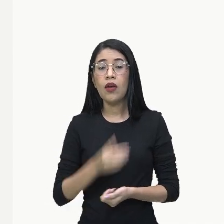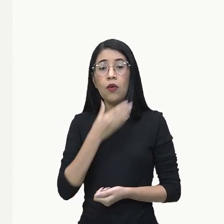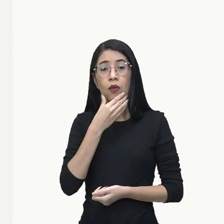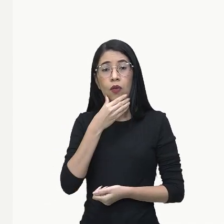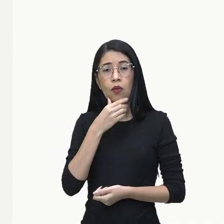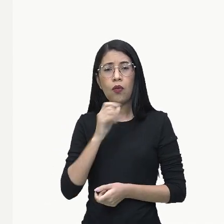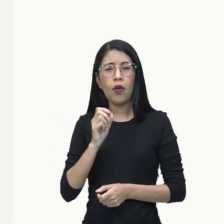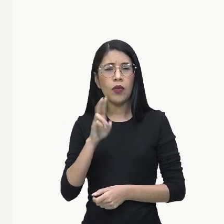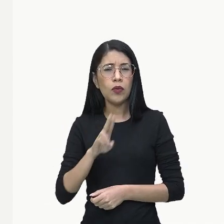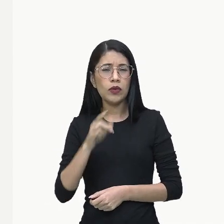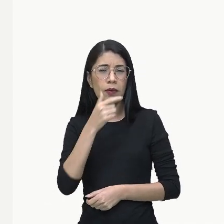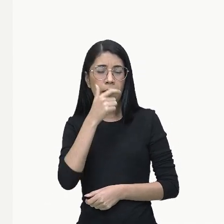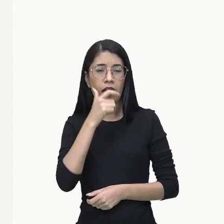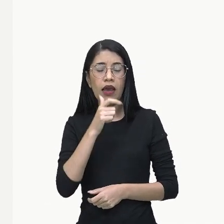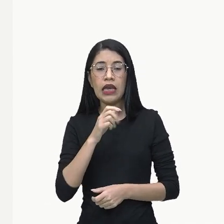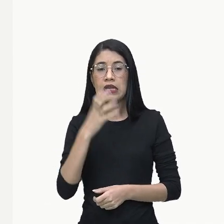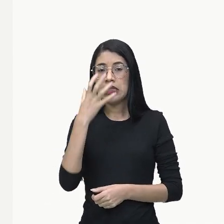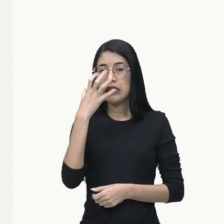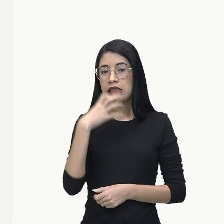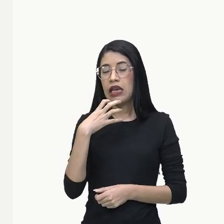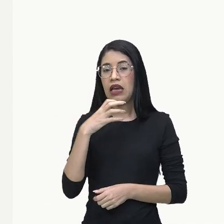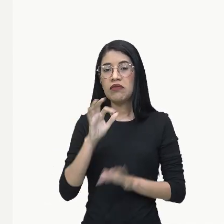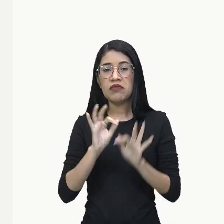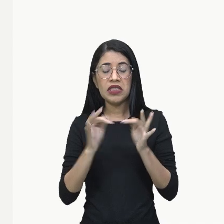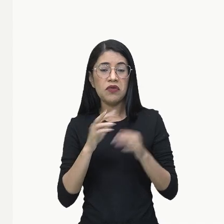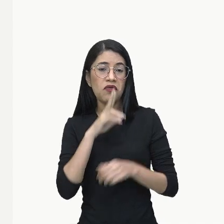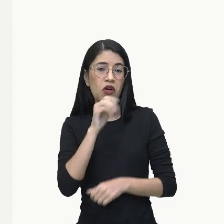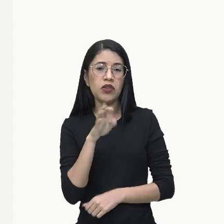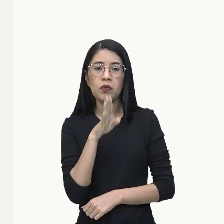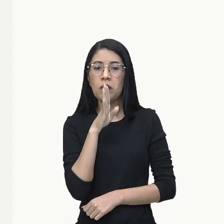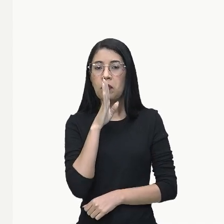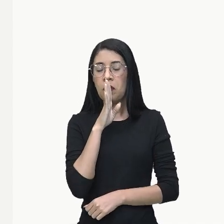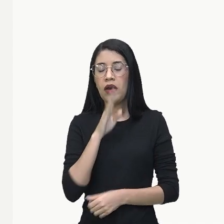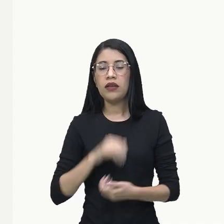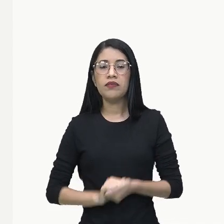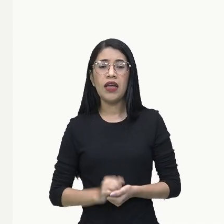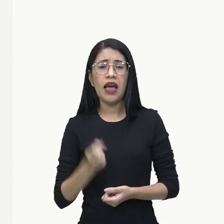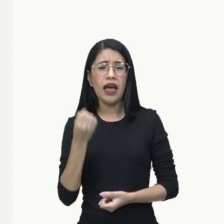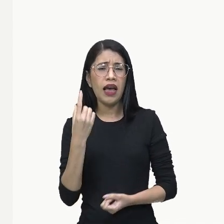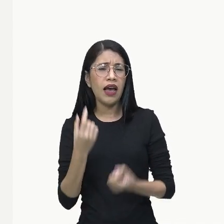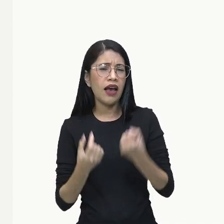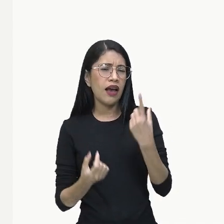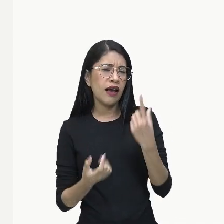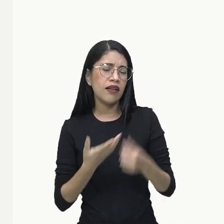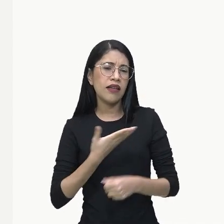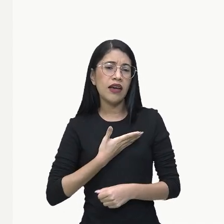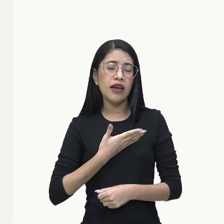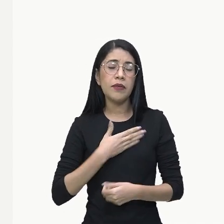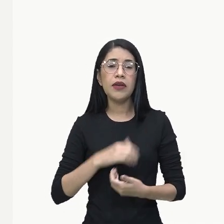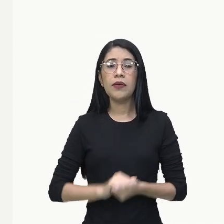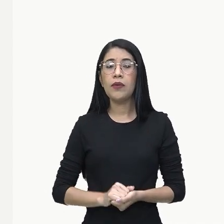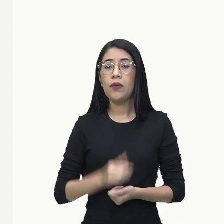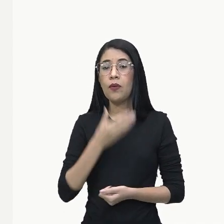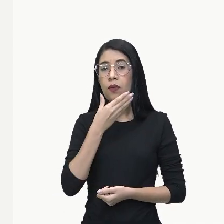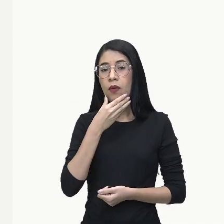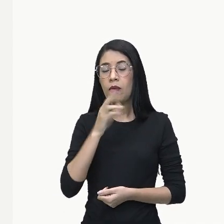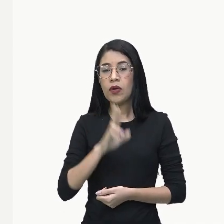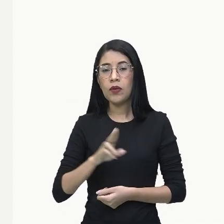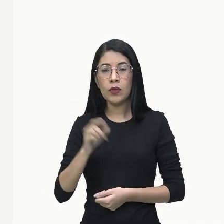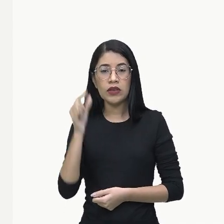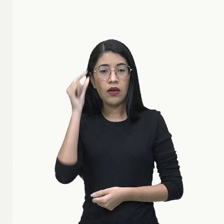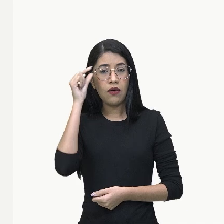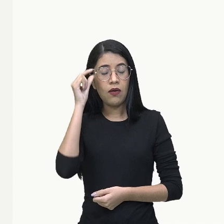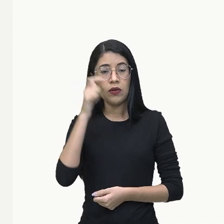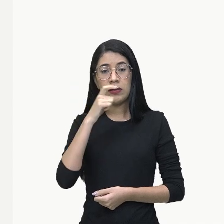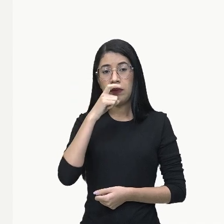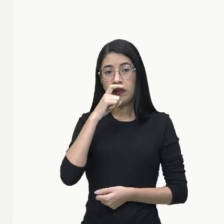bigode é sério, simples e forte, quase não conversa. Tem poucos, raros amigos, o homem atrás dos óculos e do